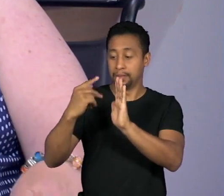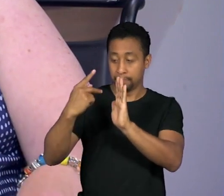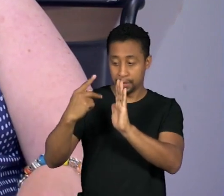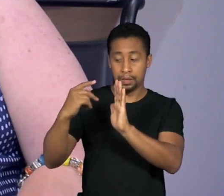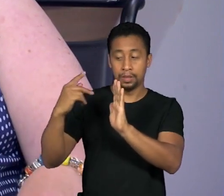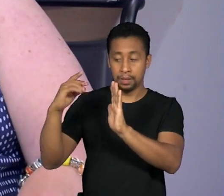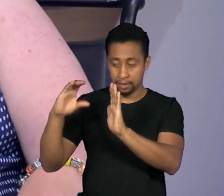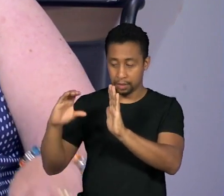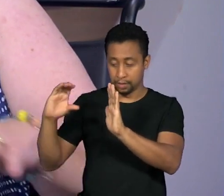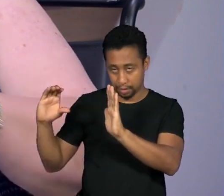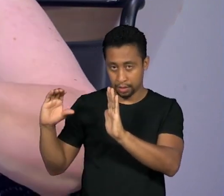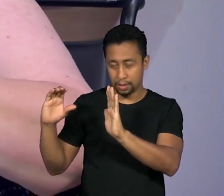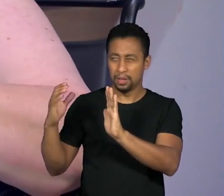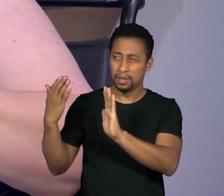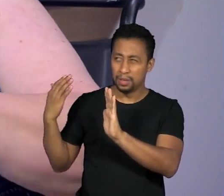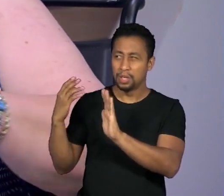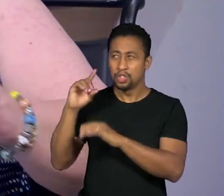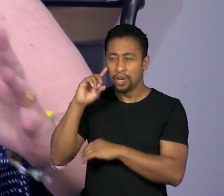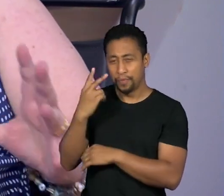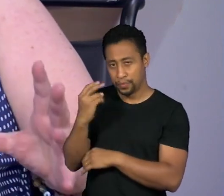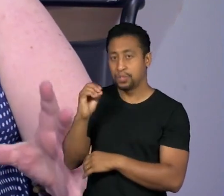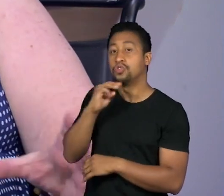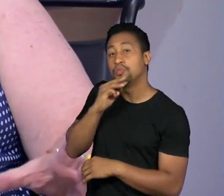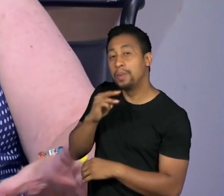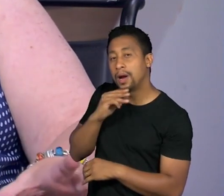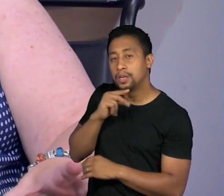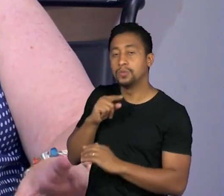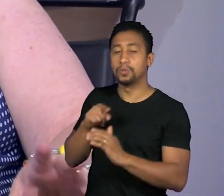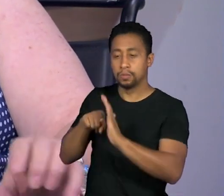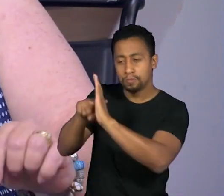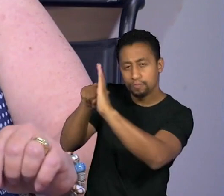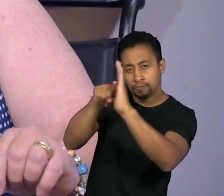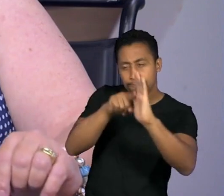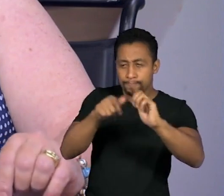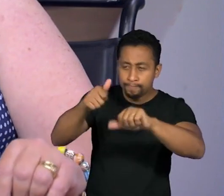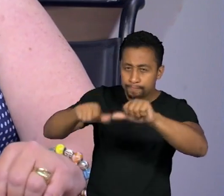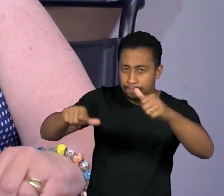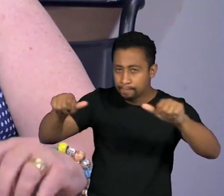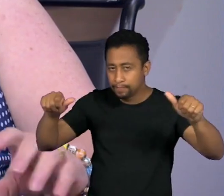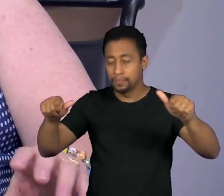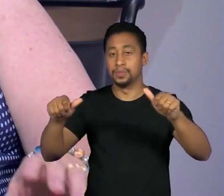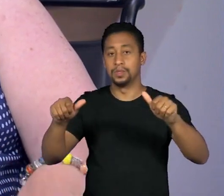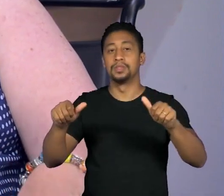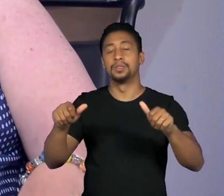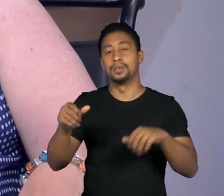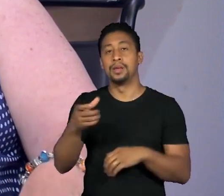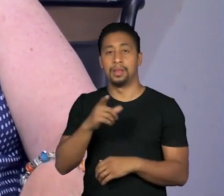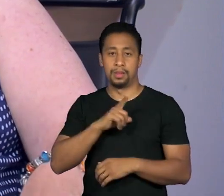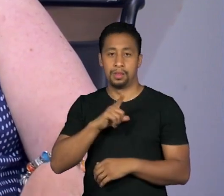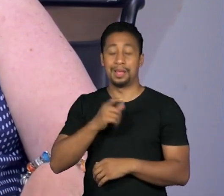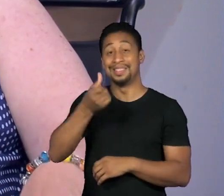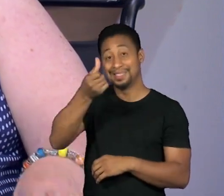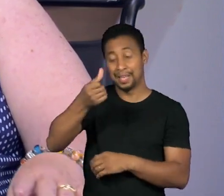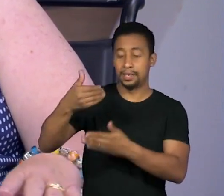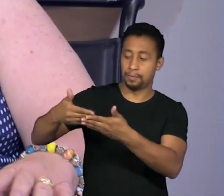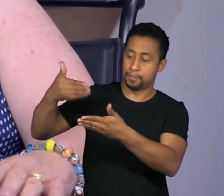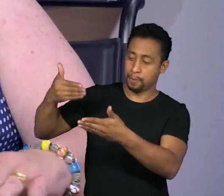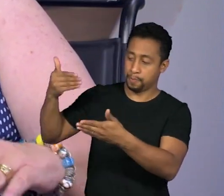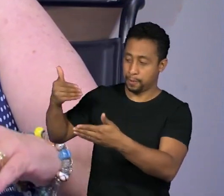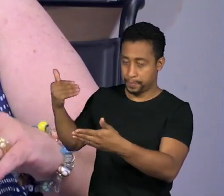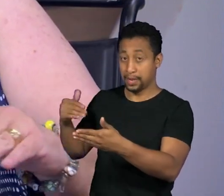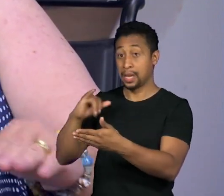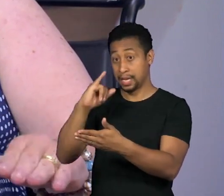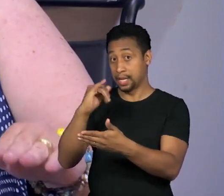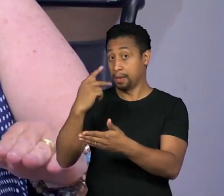20, agora de março, que fez uma análise nos 6 IPCCs anteriores, nós já